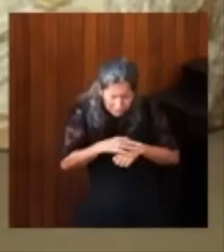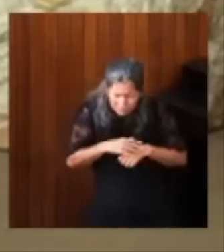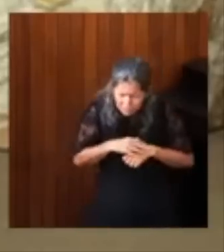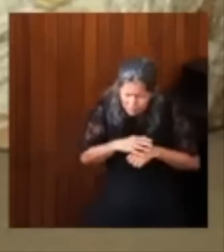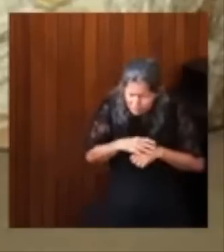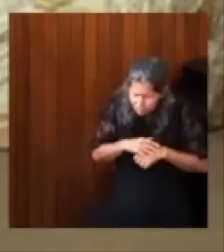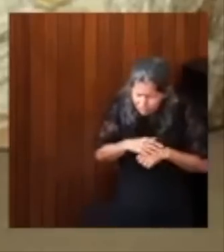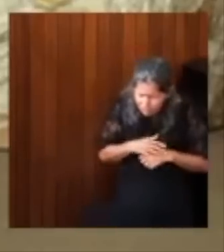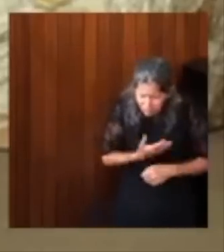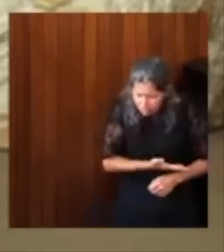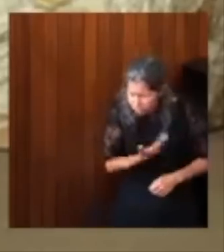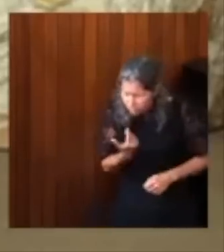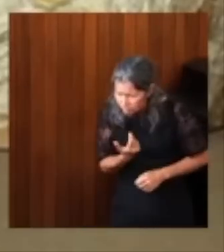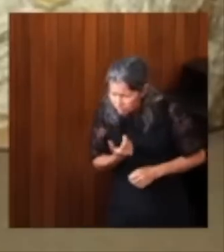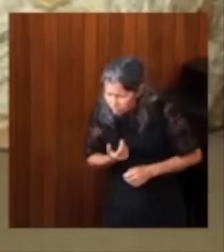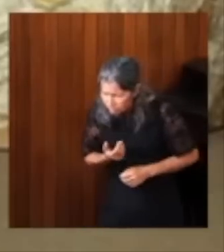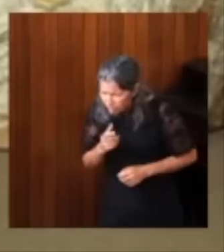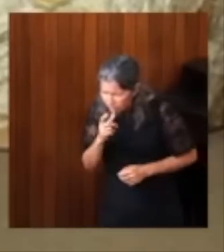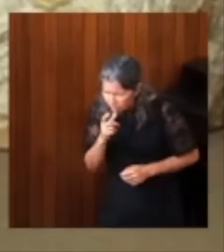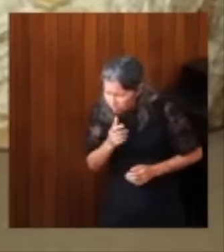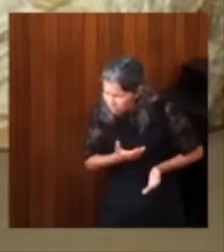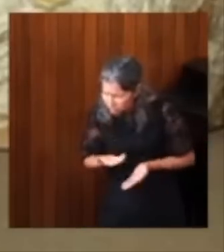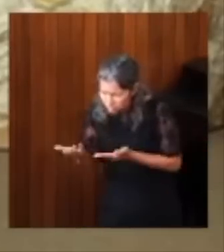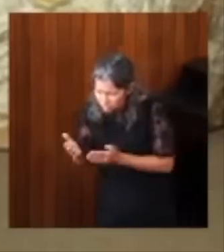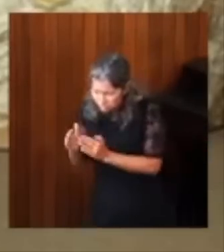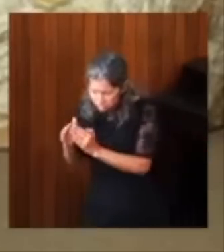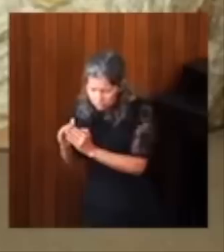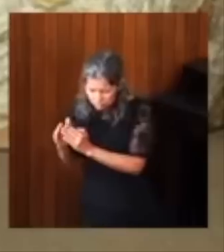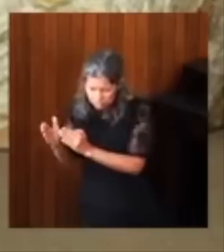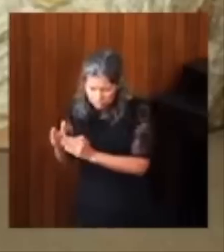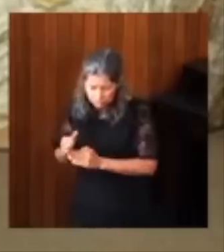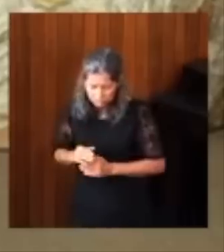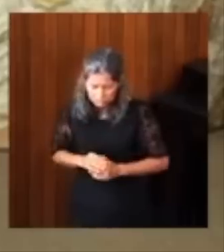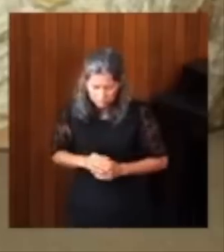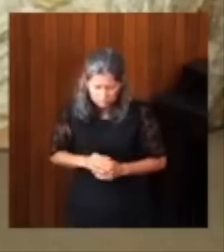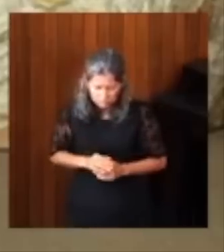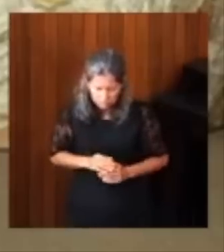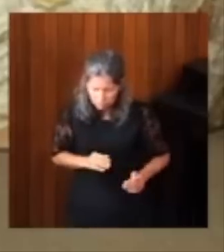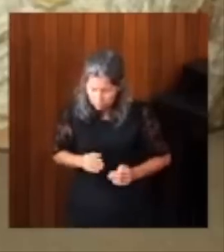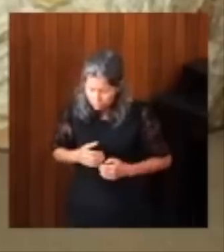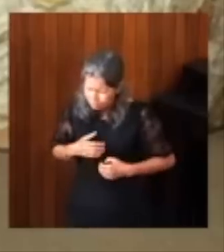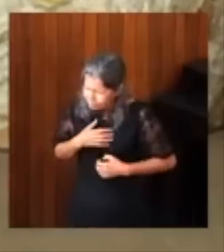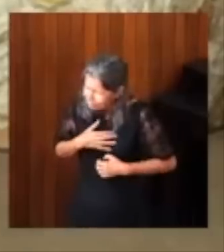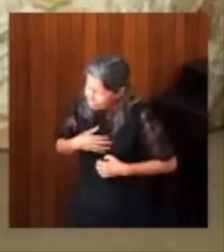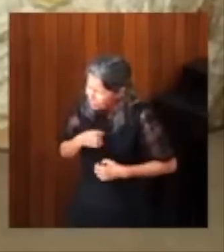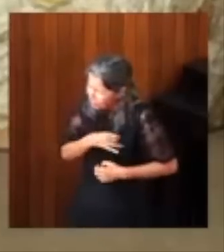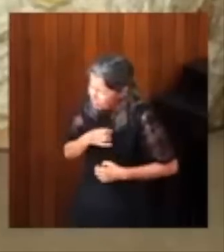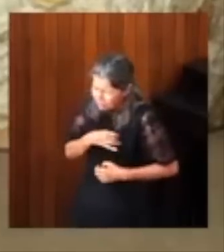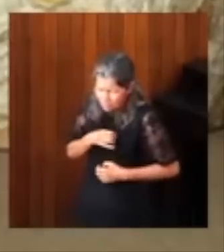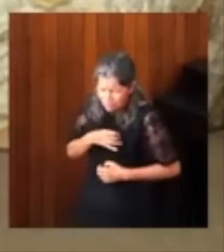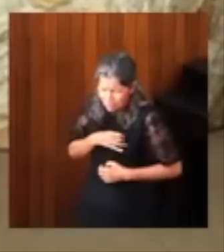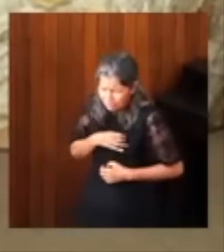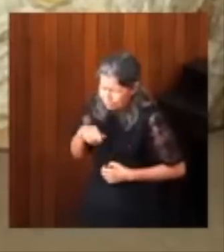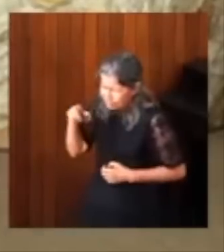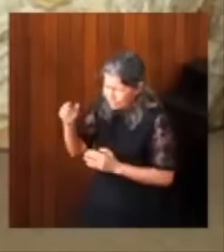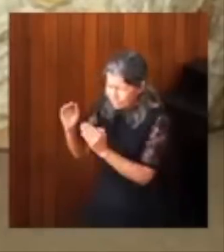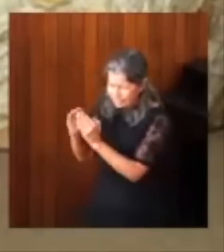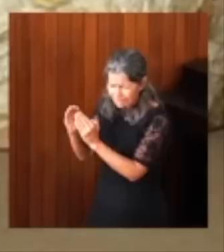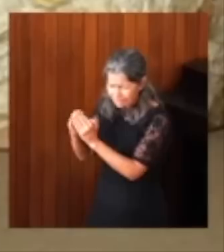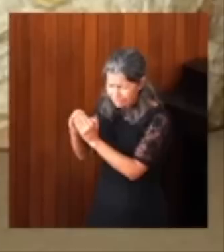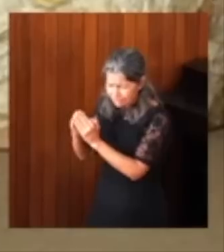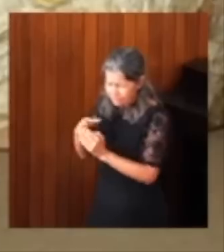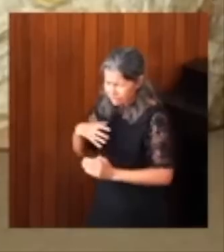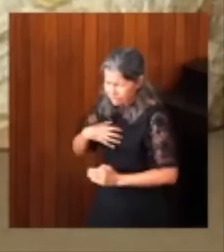ela me convidou para entrar, para tomar água, para me refazer. Eu senti um pavor tão grande, como se algo naquela casa fosse me